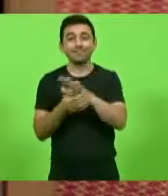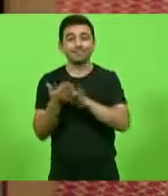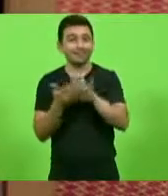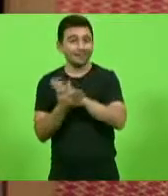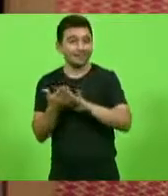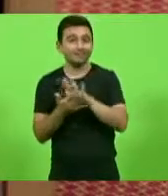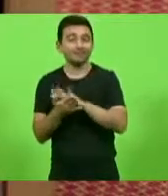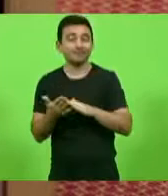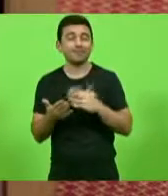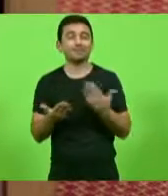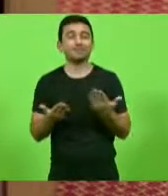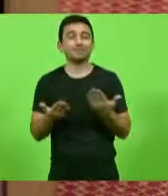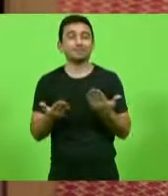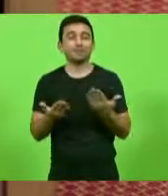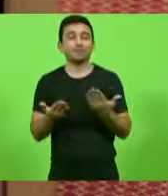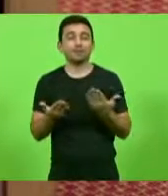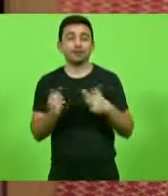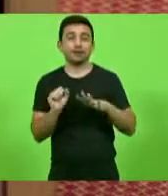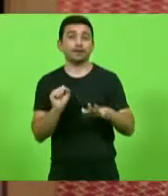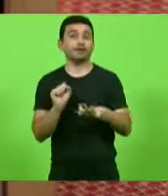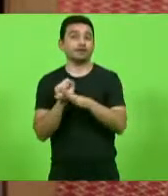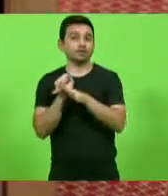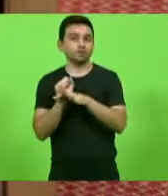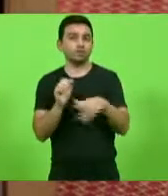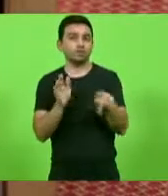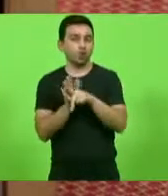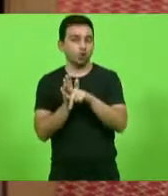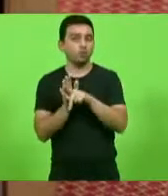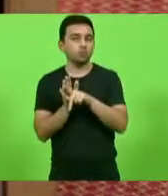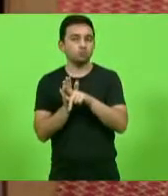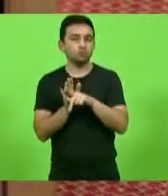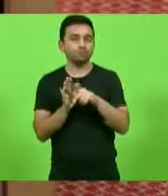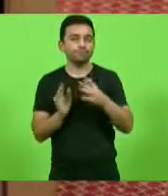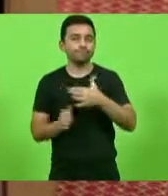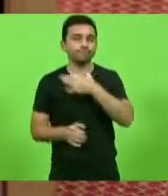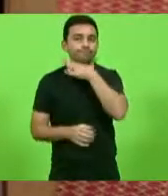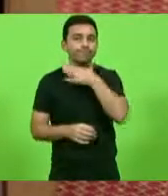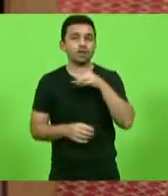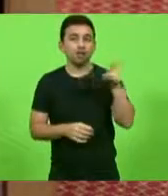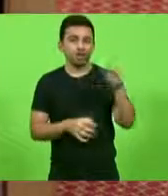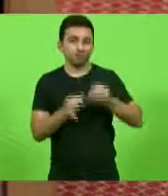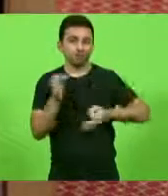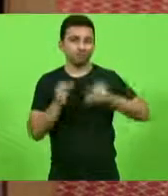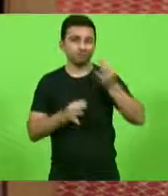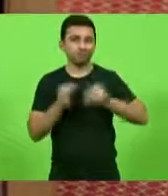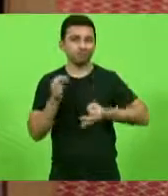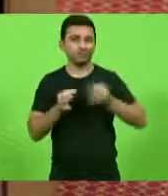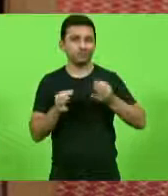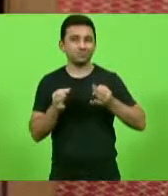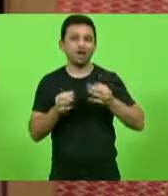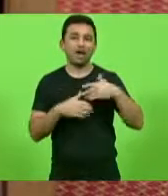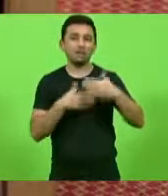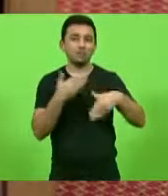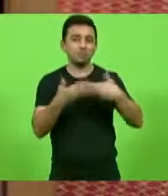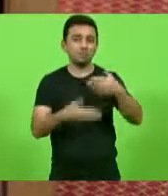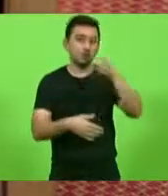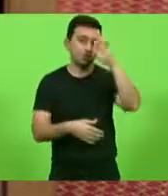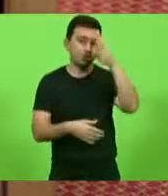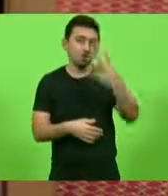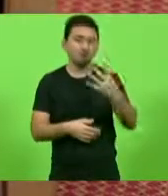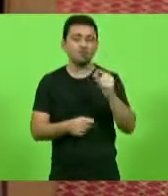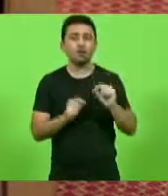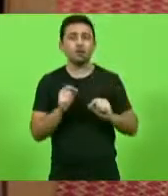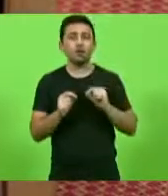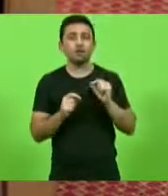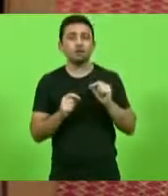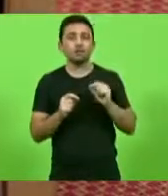recursos, como garantia de uma dívida que, na justiça, iam acabar resolvendo aqui